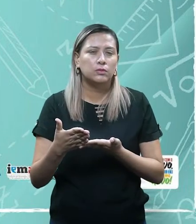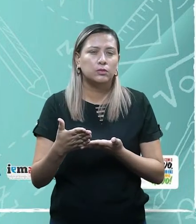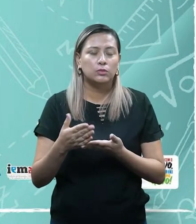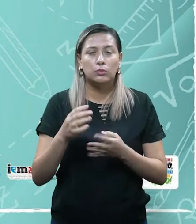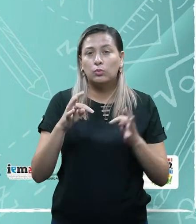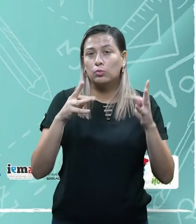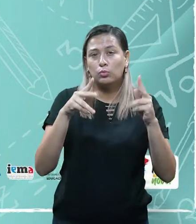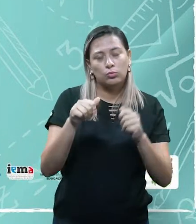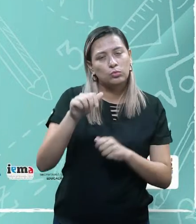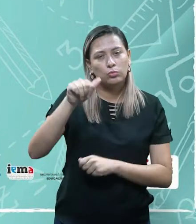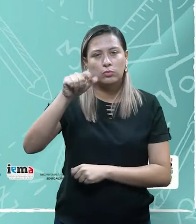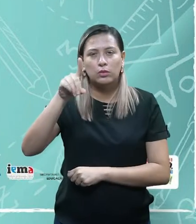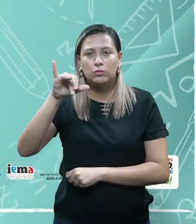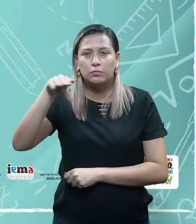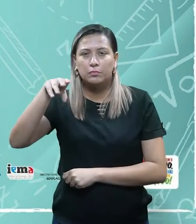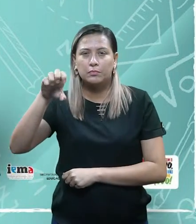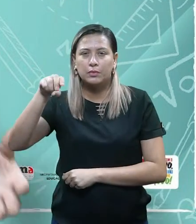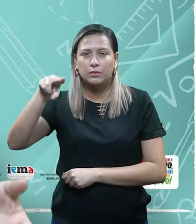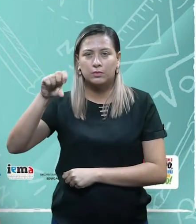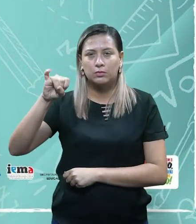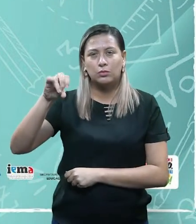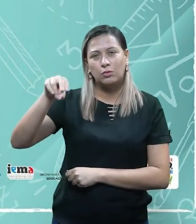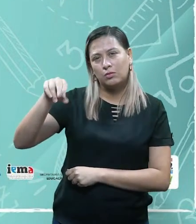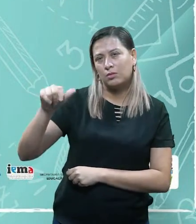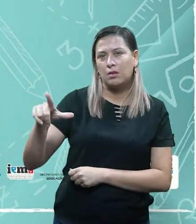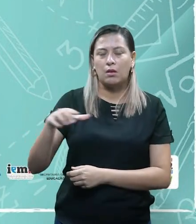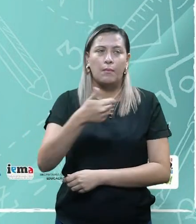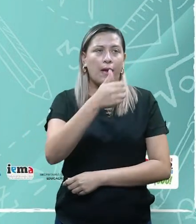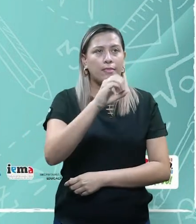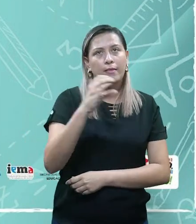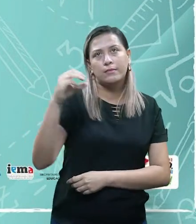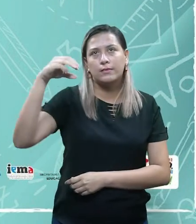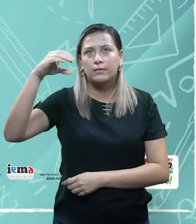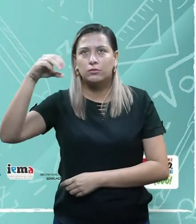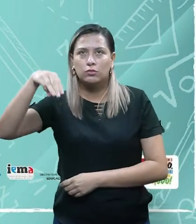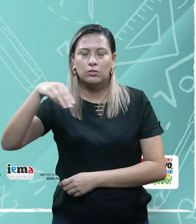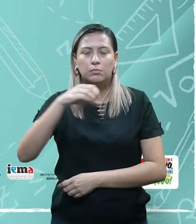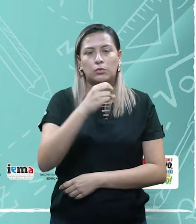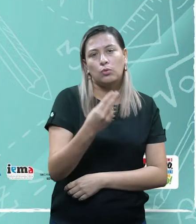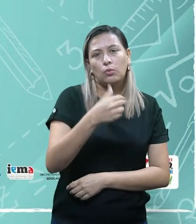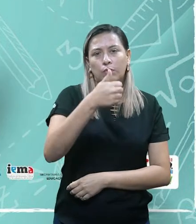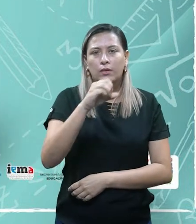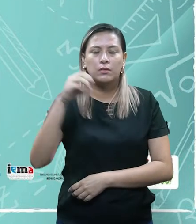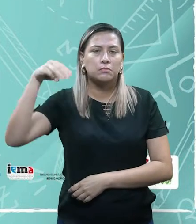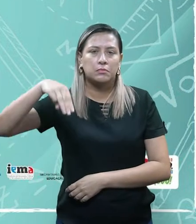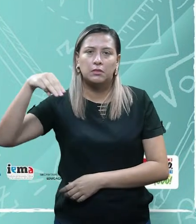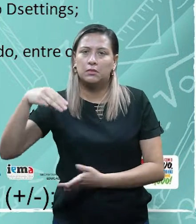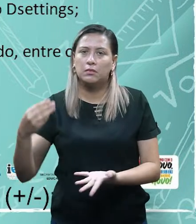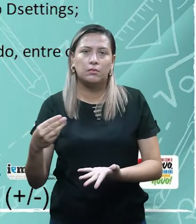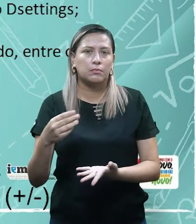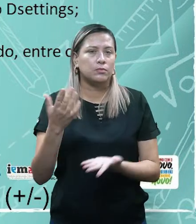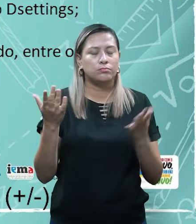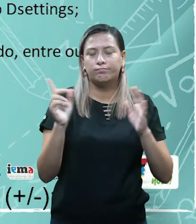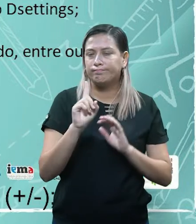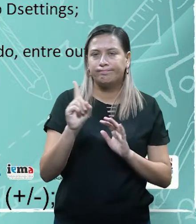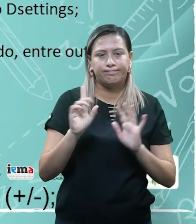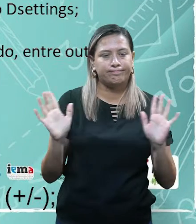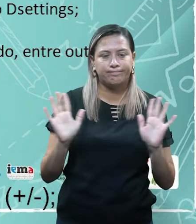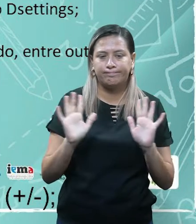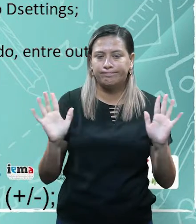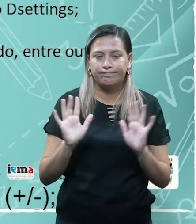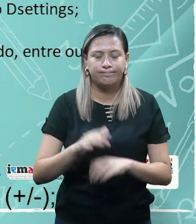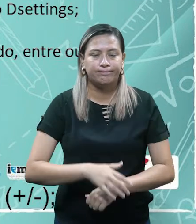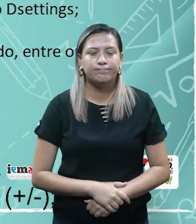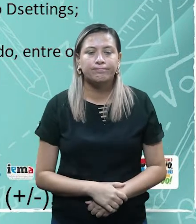tá? Não é 10 metros, não é 10 centímetros, não é 10 milímetros, tá? Ela é bem adimensional mesmo, ok?